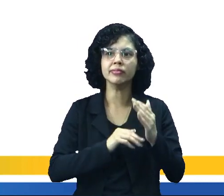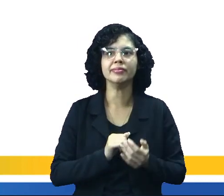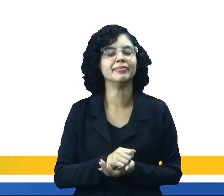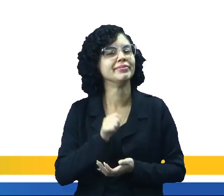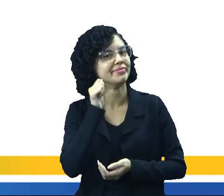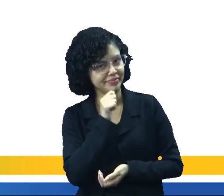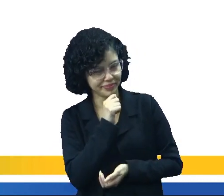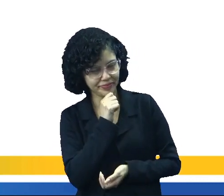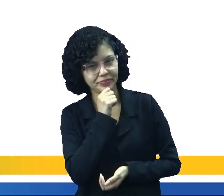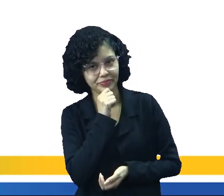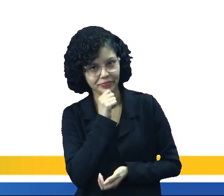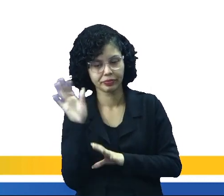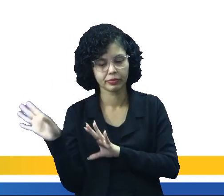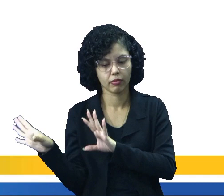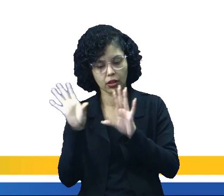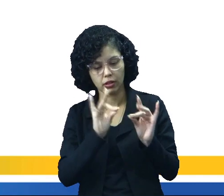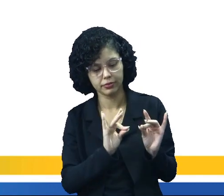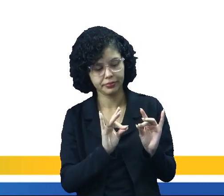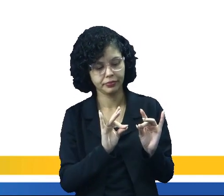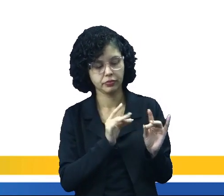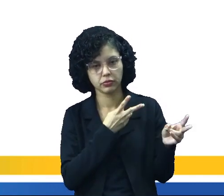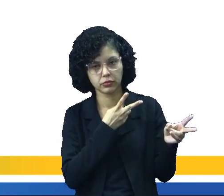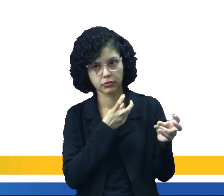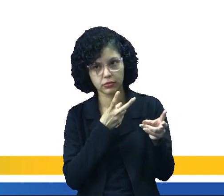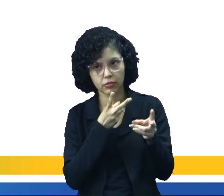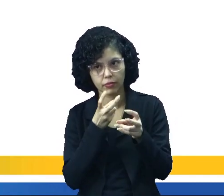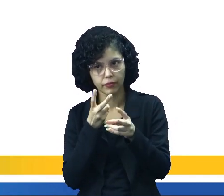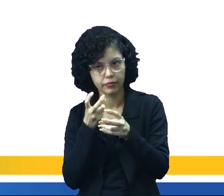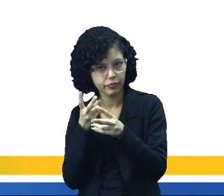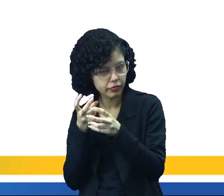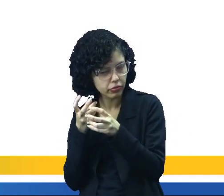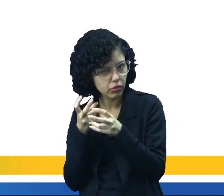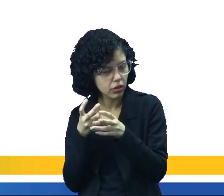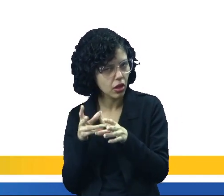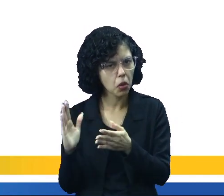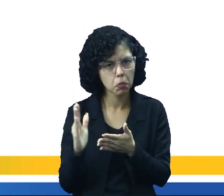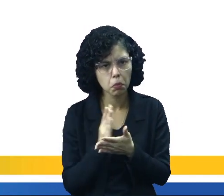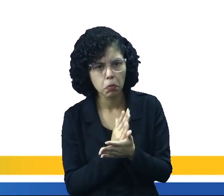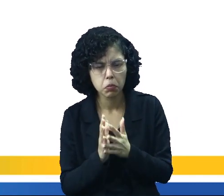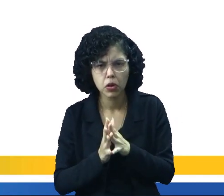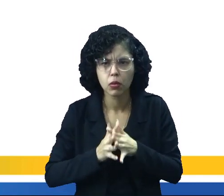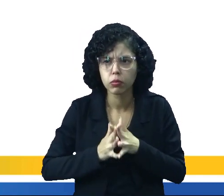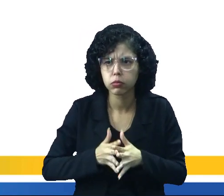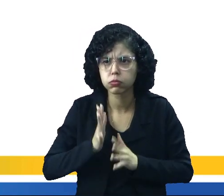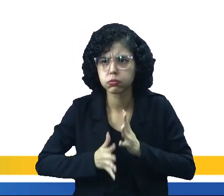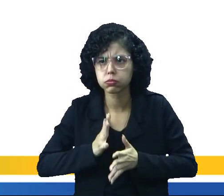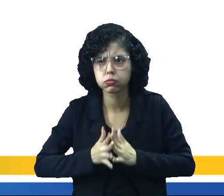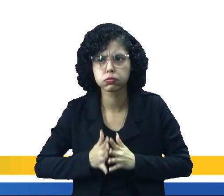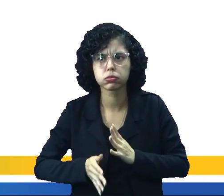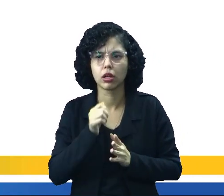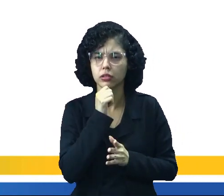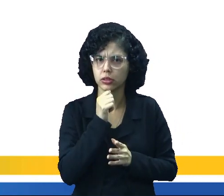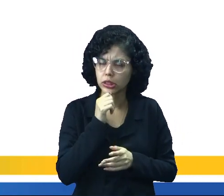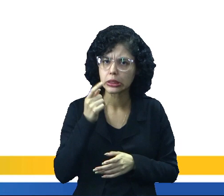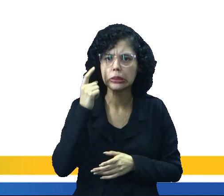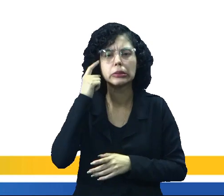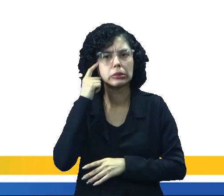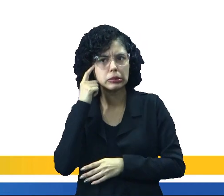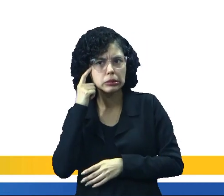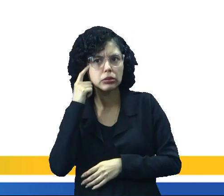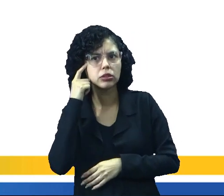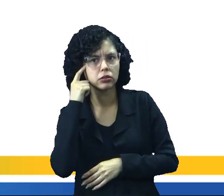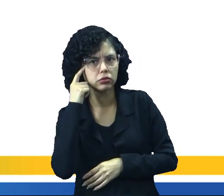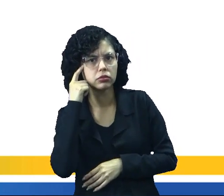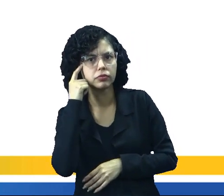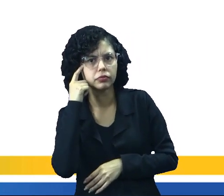que ele traz também essas perspectivas, né? Às vezes de algo um pouco confuso, de algo que está andando de